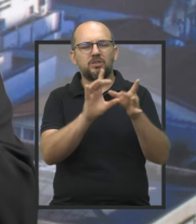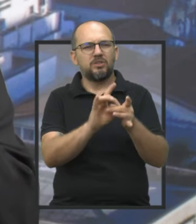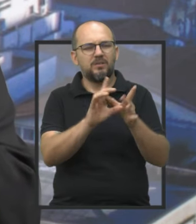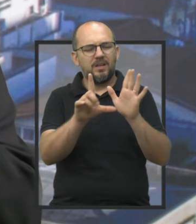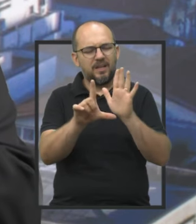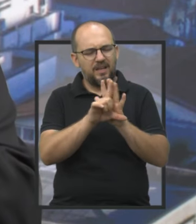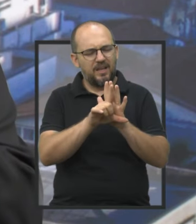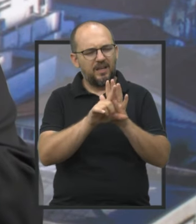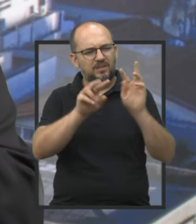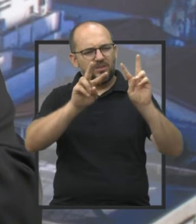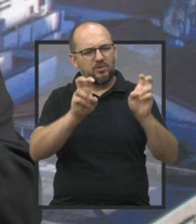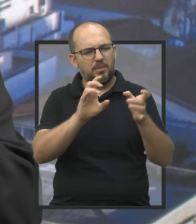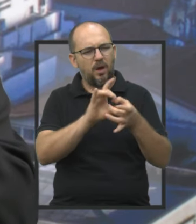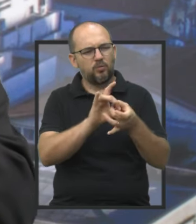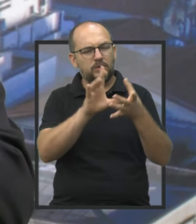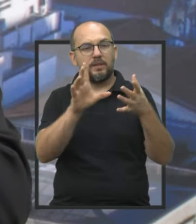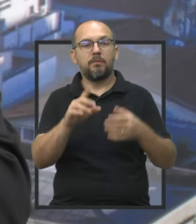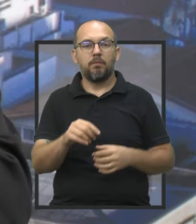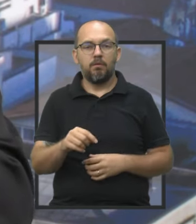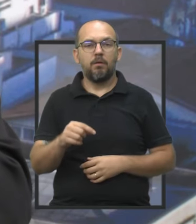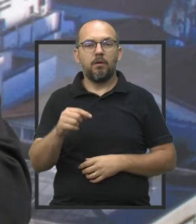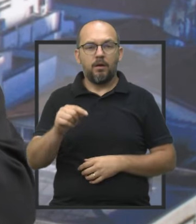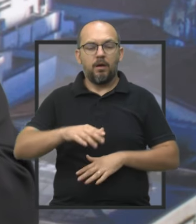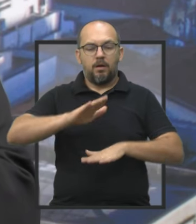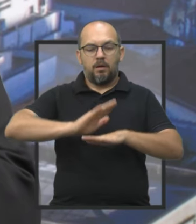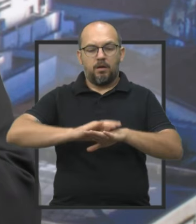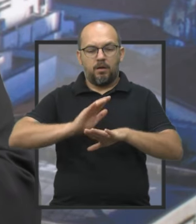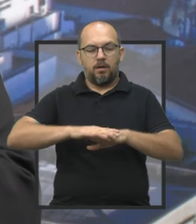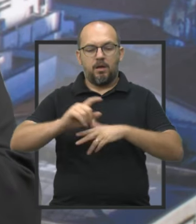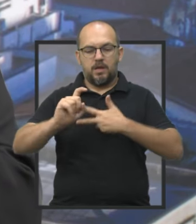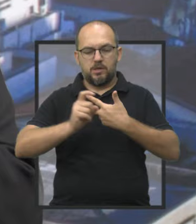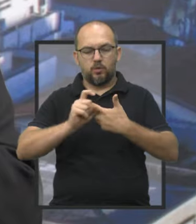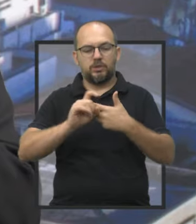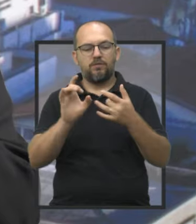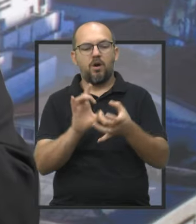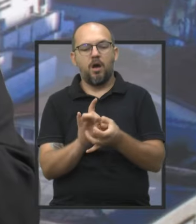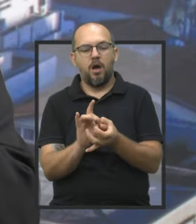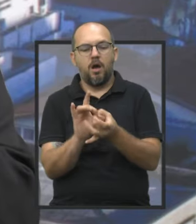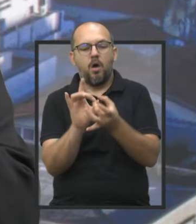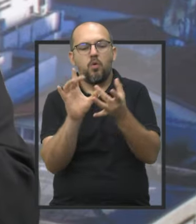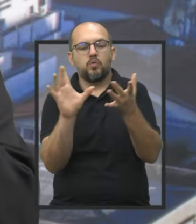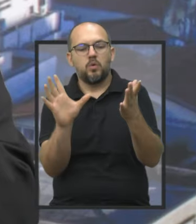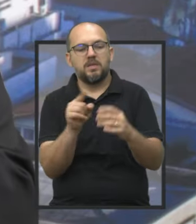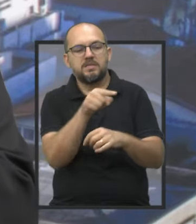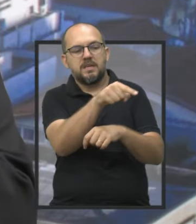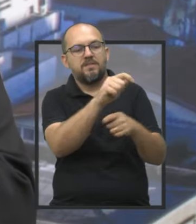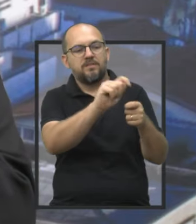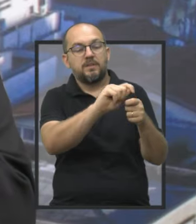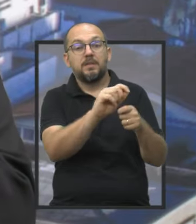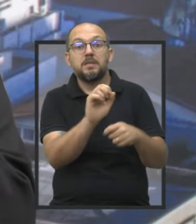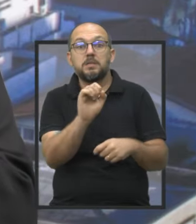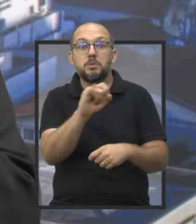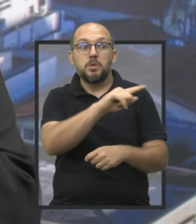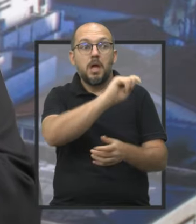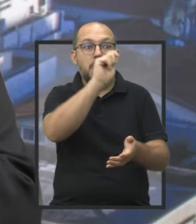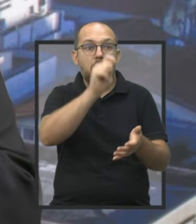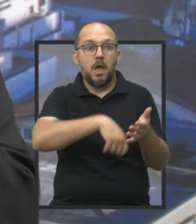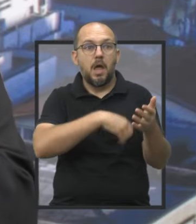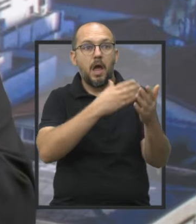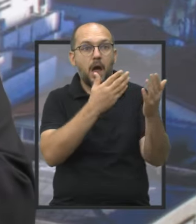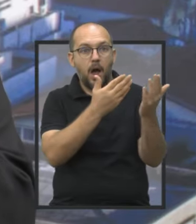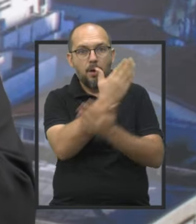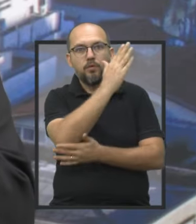essa competência eu acabo fazendo. Fica autorizado o Poder Executivo e aí, se aprovada, ela entra em vigor e eu